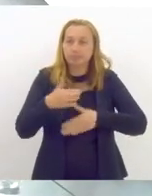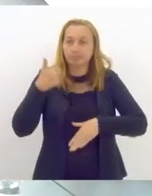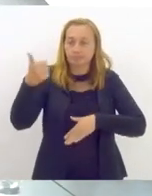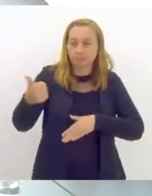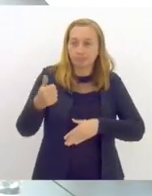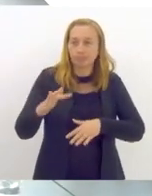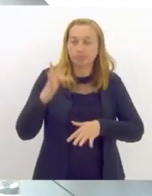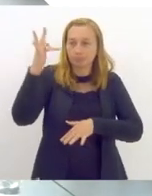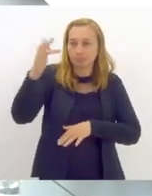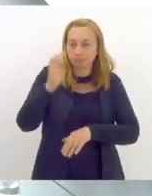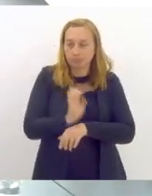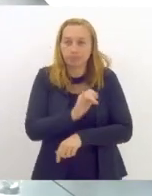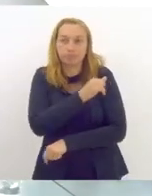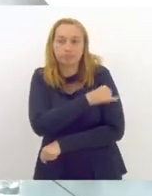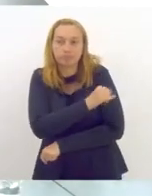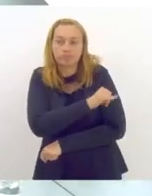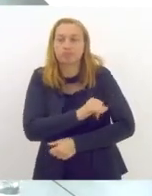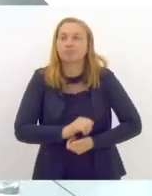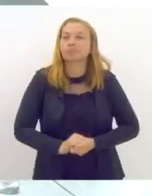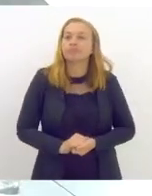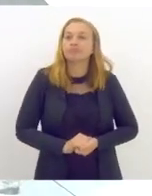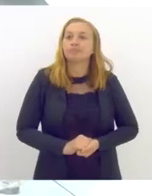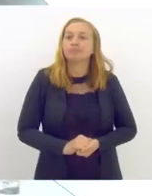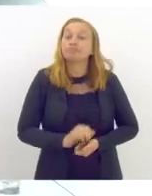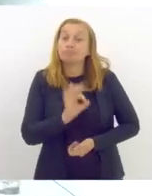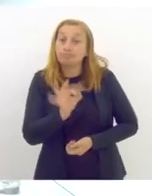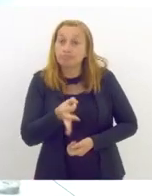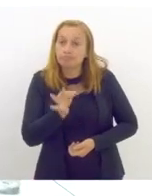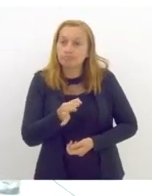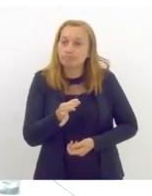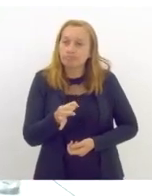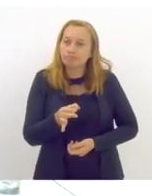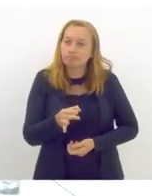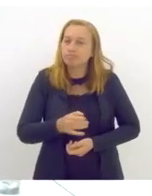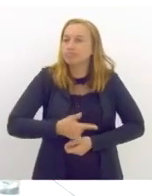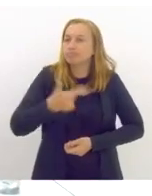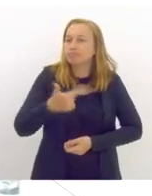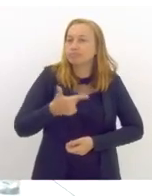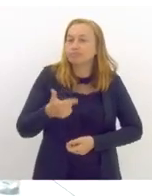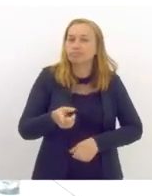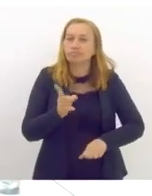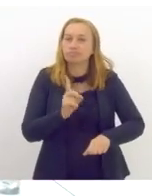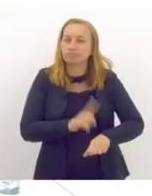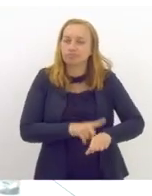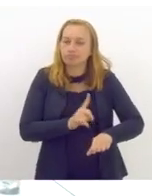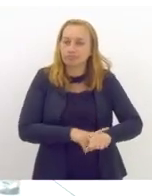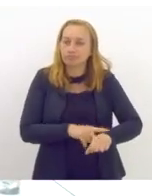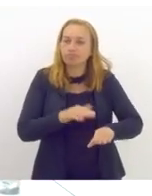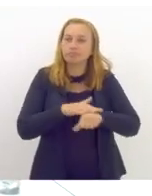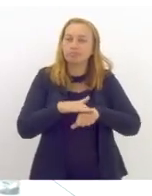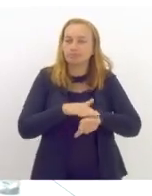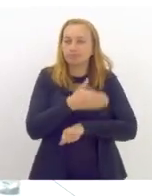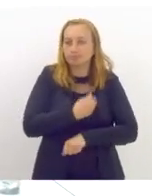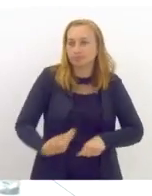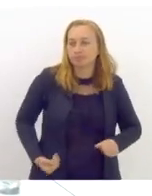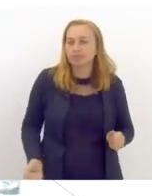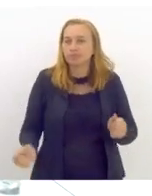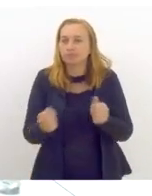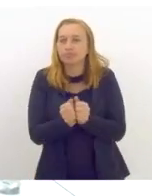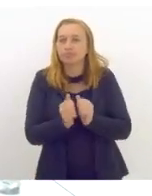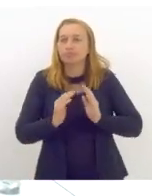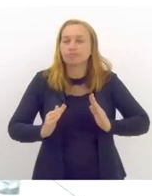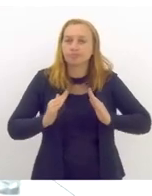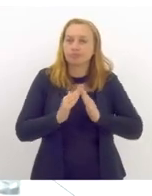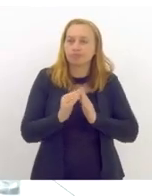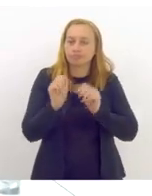o melhor para o futuro do Estado do Rio de Janeiro e com certeza a gente abriu um segundo tempo uma conversa com o governador junto com essa